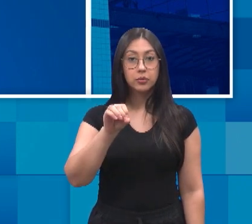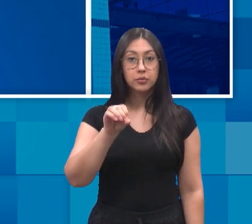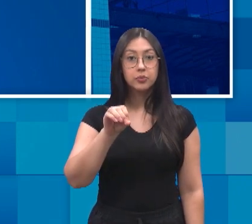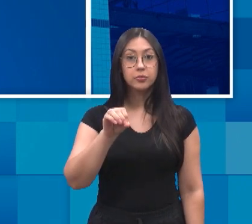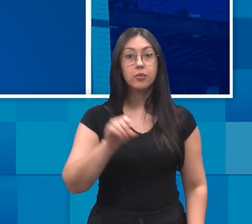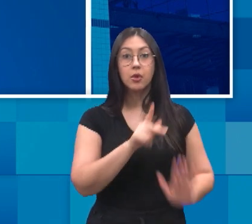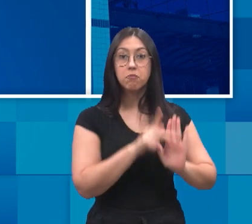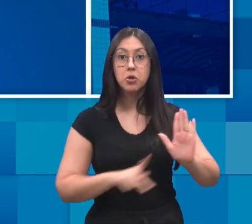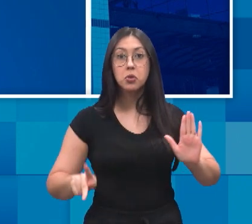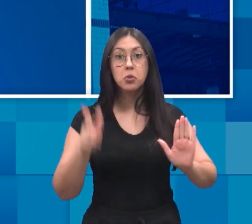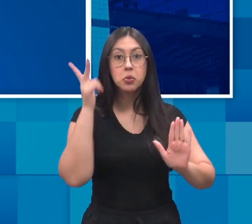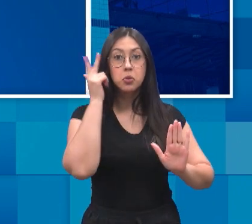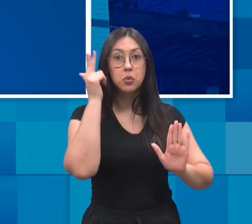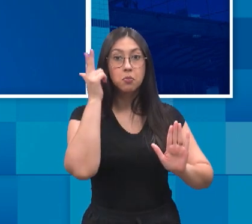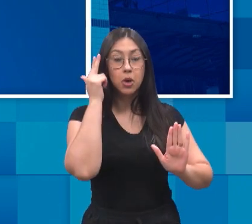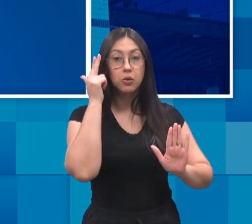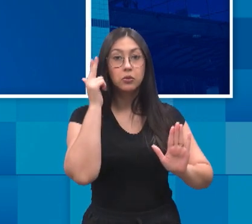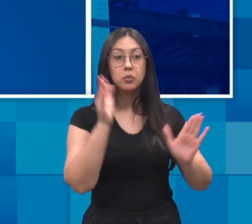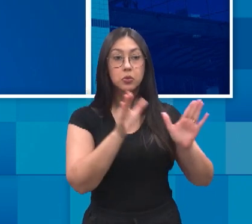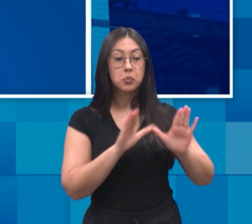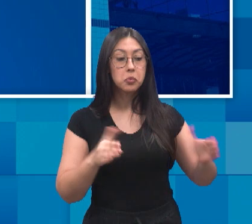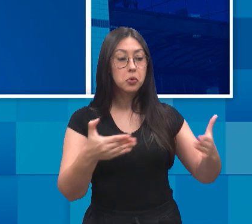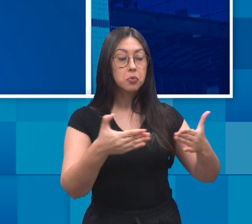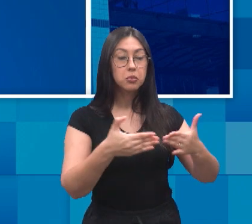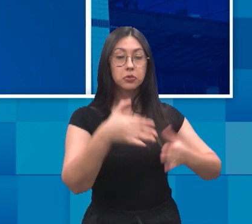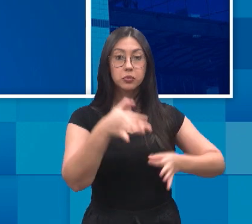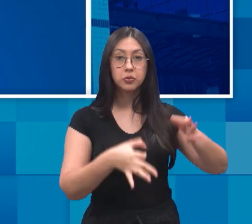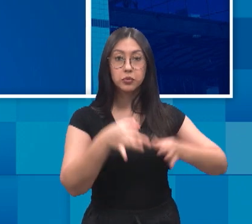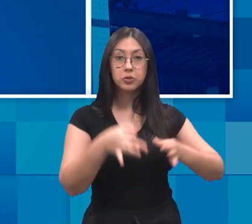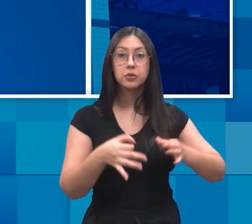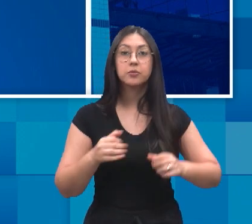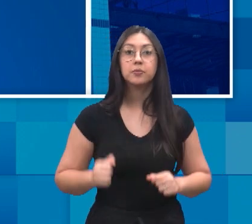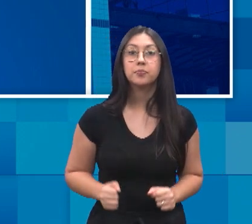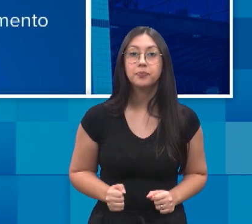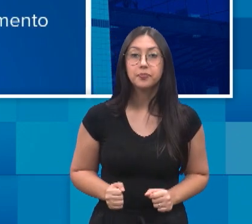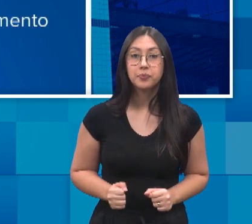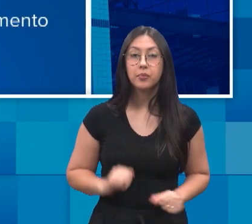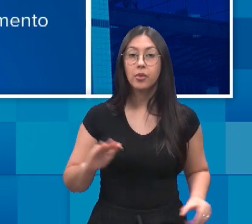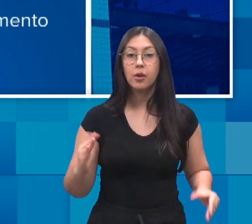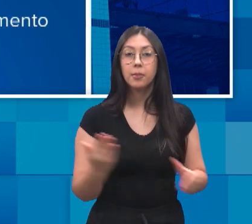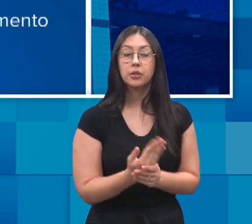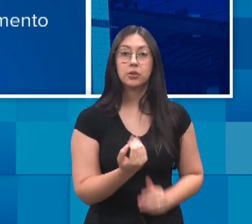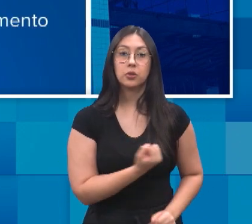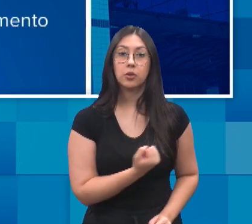ordinário, Comissão Justiça. Processo número